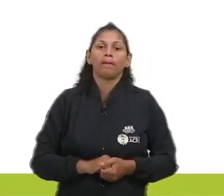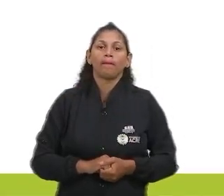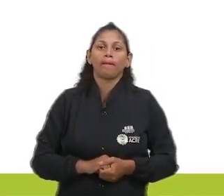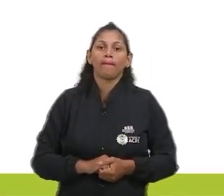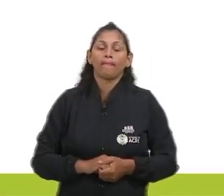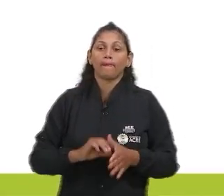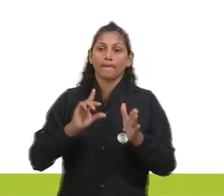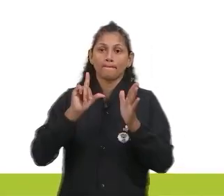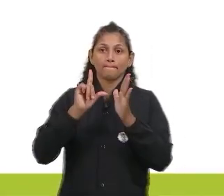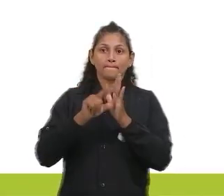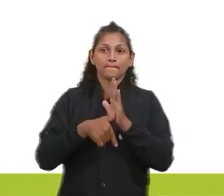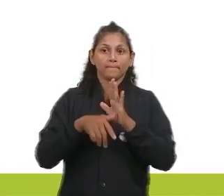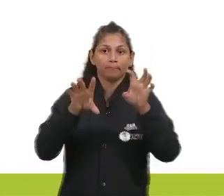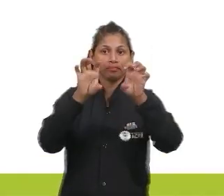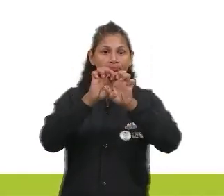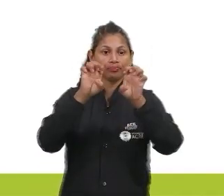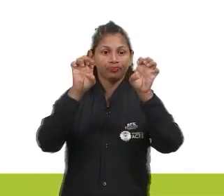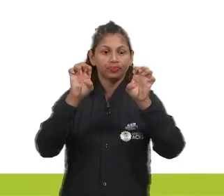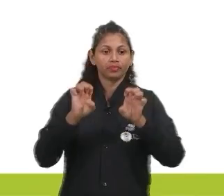Próxima estrutura,